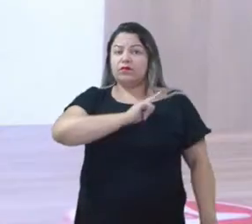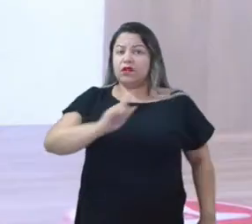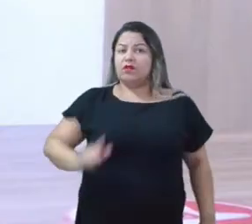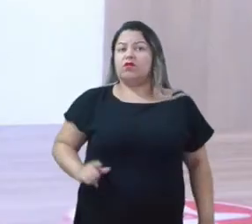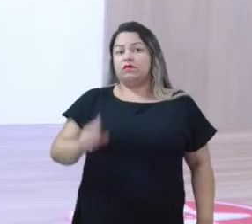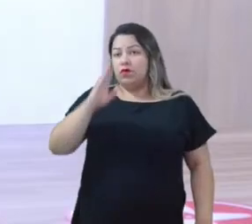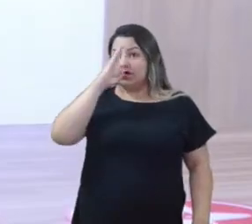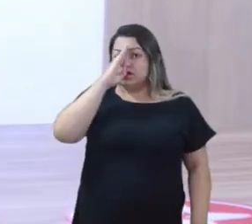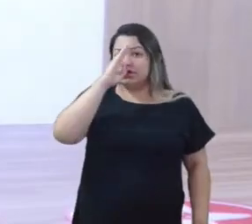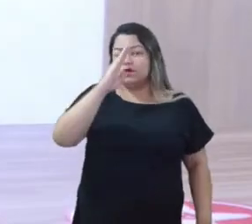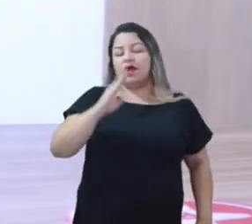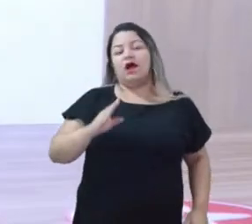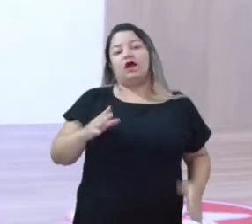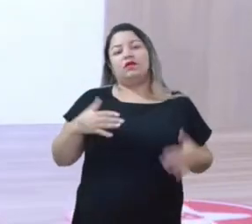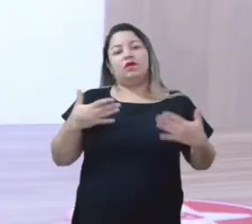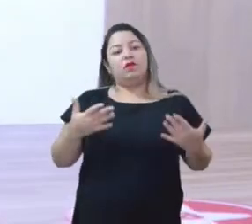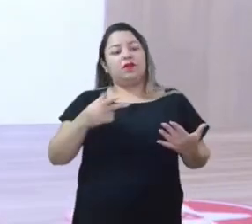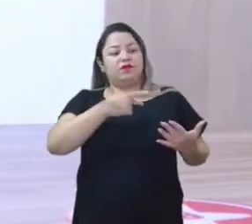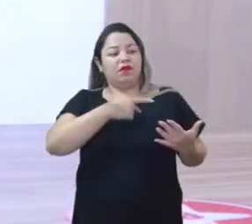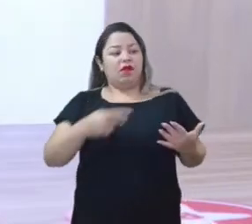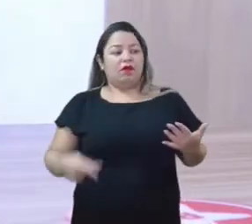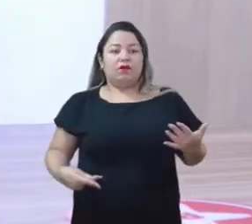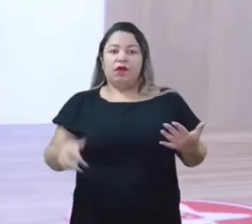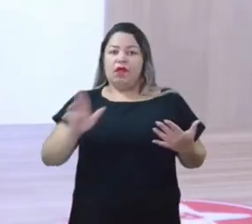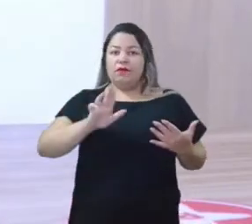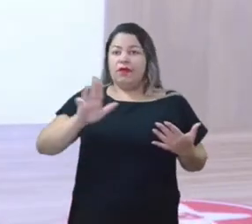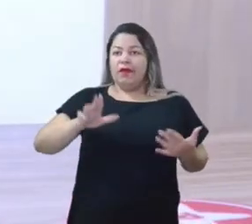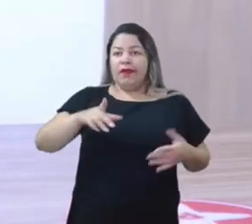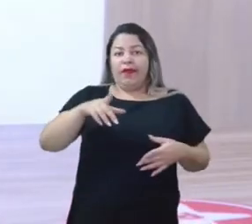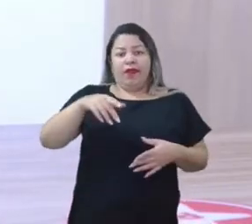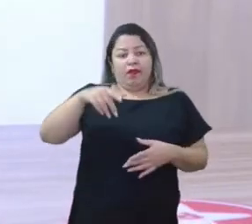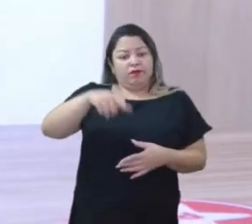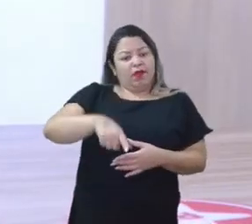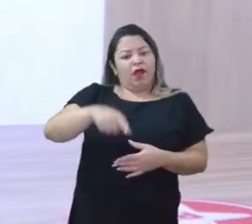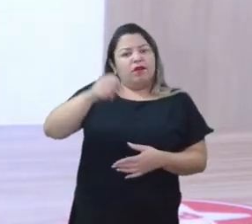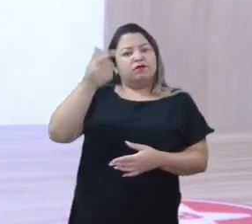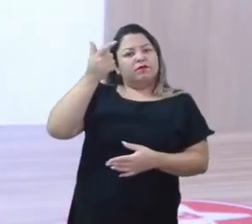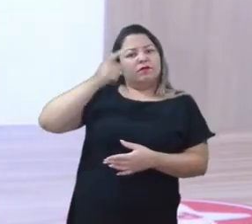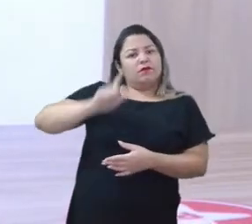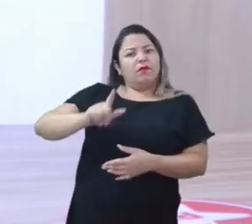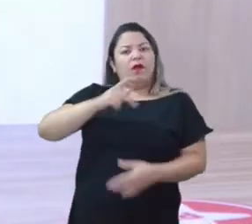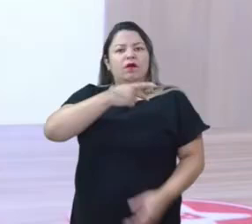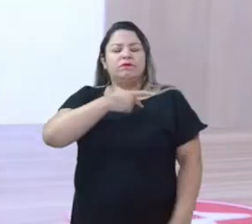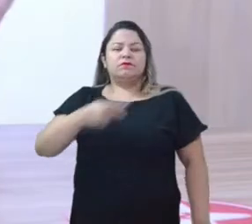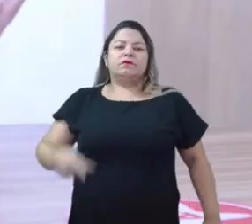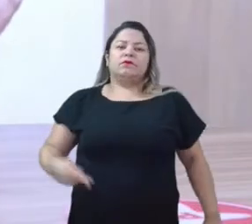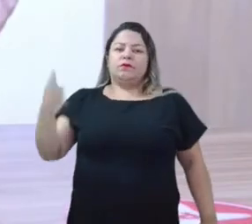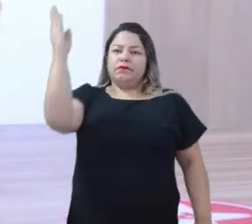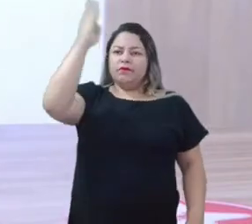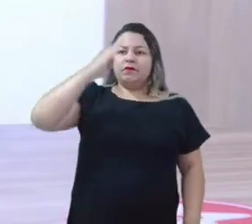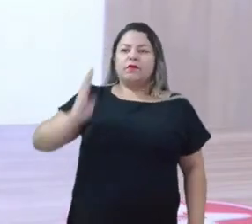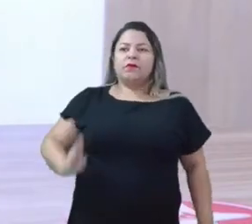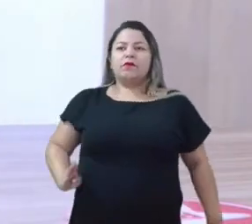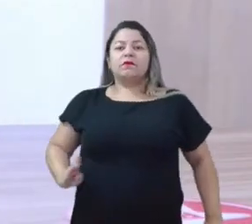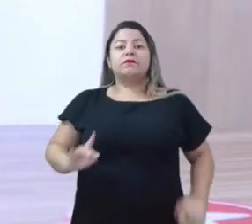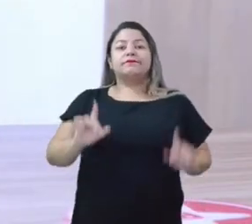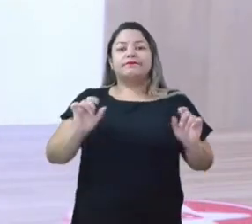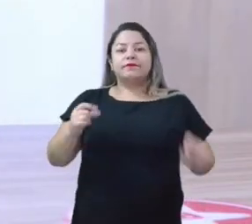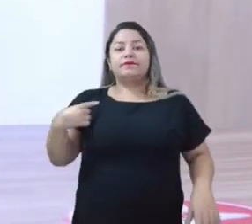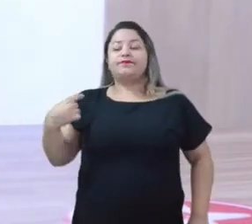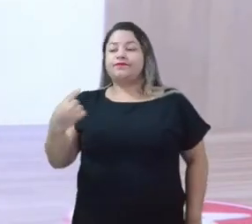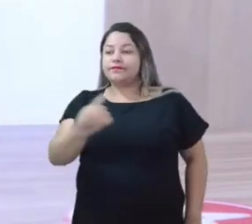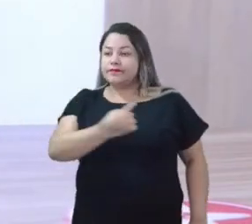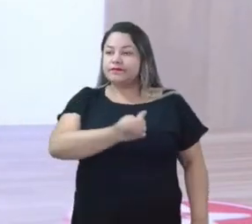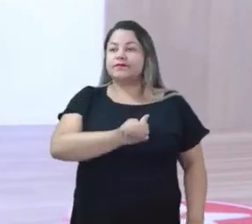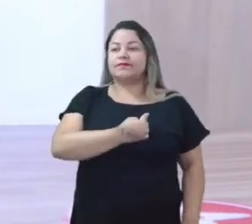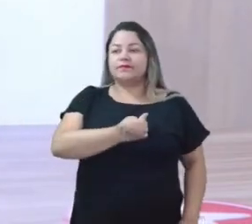Bolsonaro. Então, quando o presidente Lula é eleito novamente para a presidência da República e nós